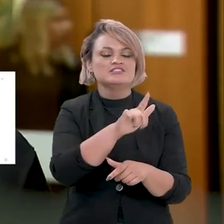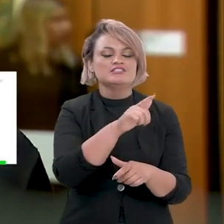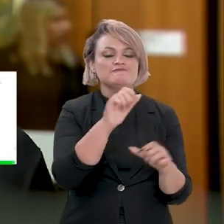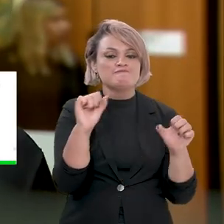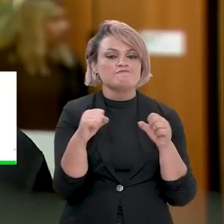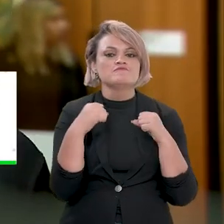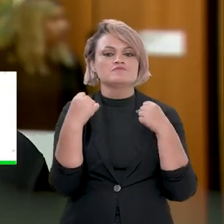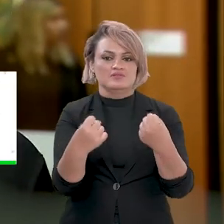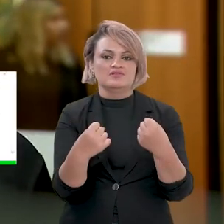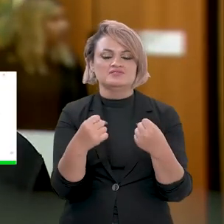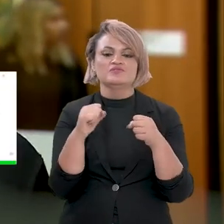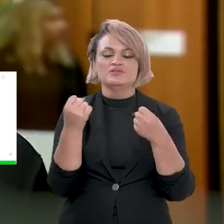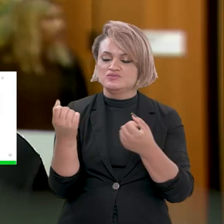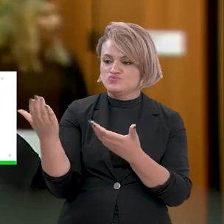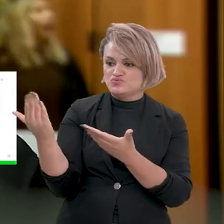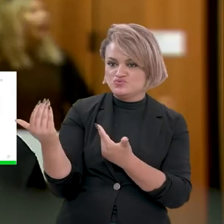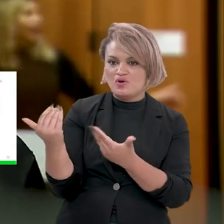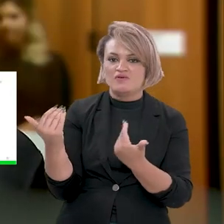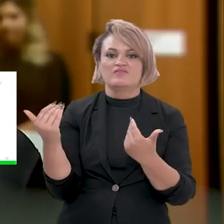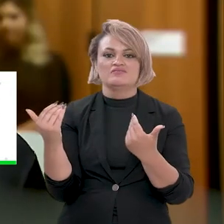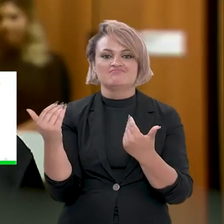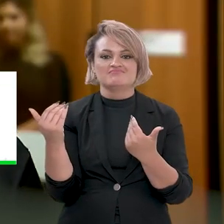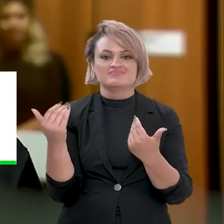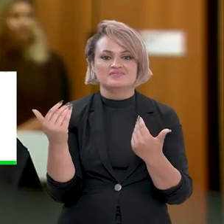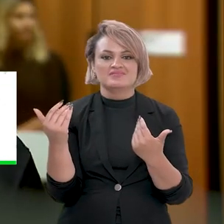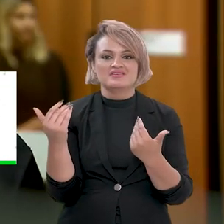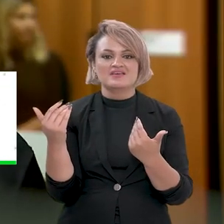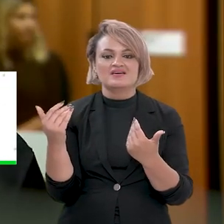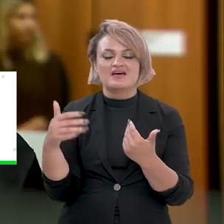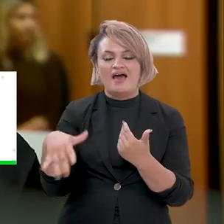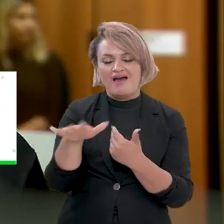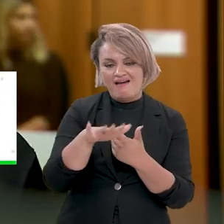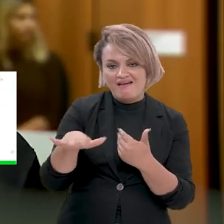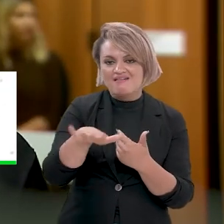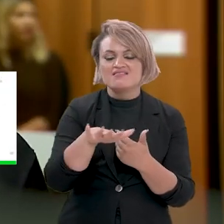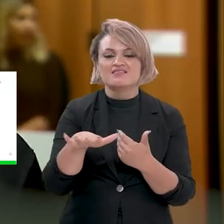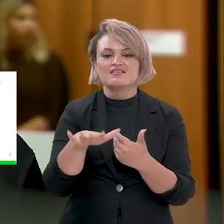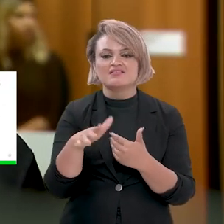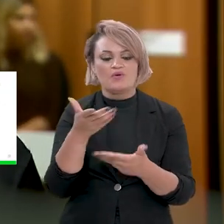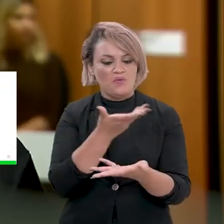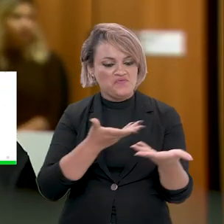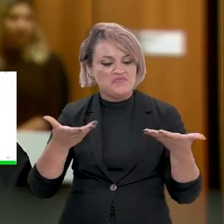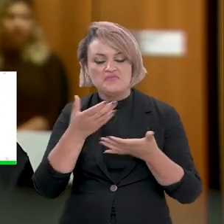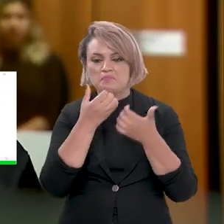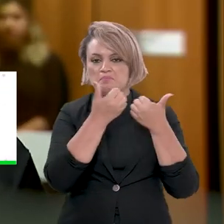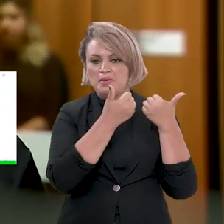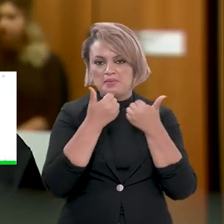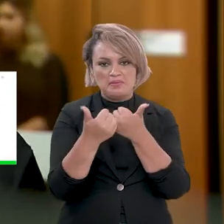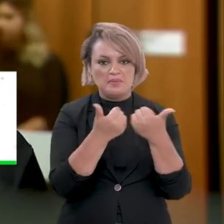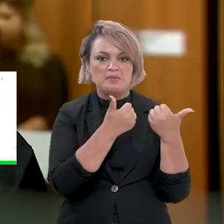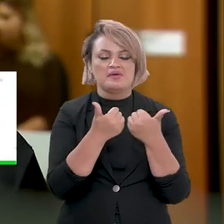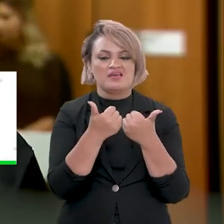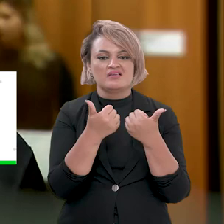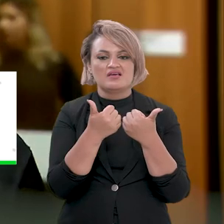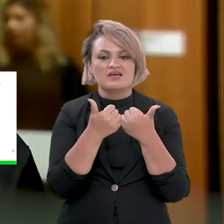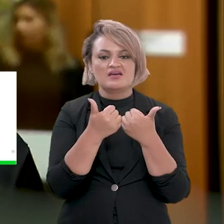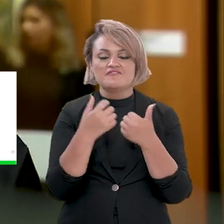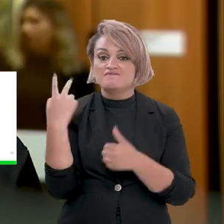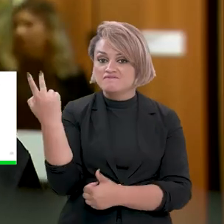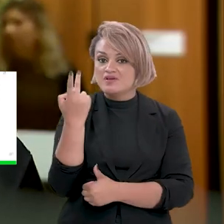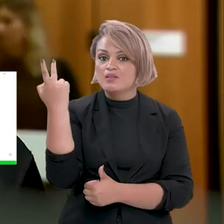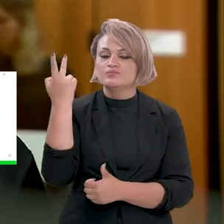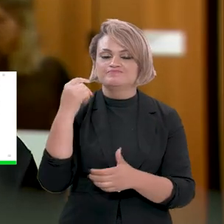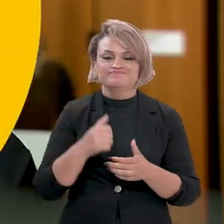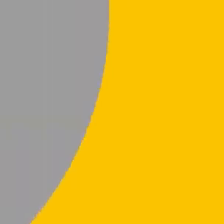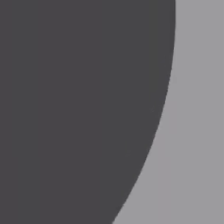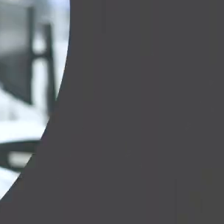para fortalecer a juventude, o humano da juventude, as boas convivências e os